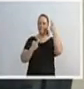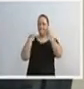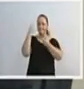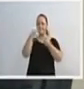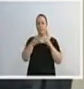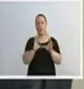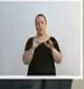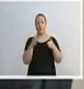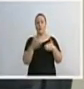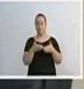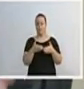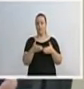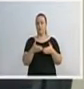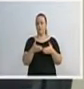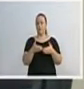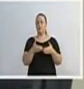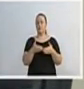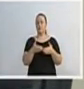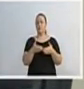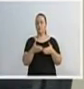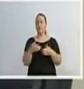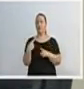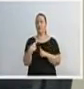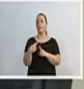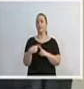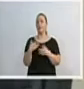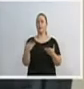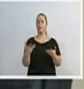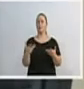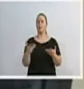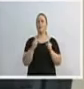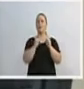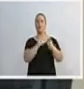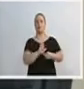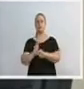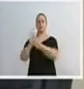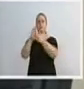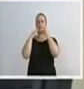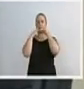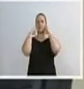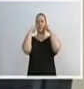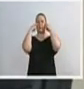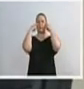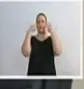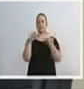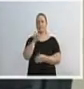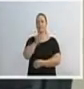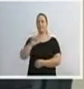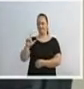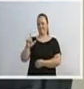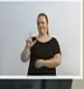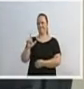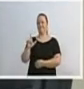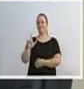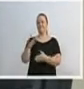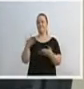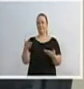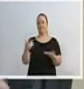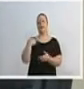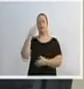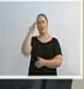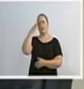conferência, que pode ser também, ao mesmo tempo, uma vergonha para a cidade de Blumenau, peço que Vossa Excelência, embora esteja acima